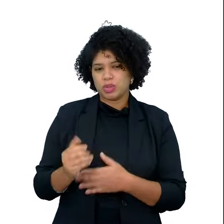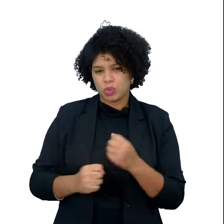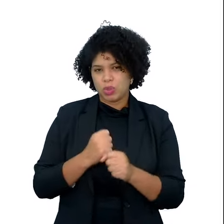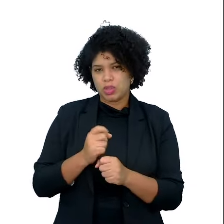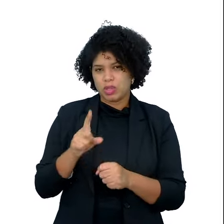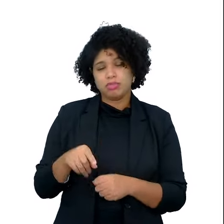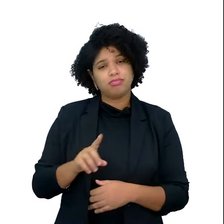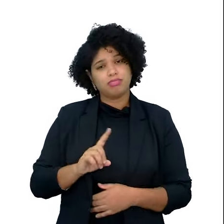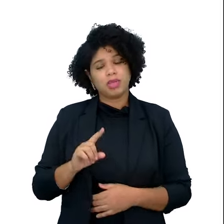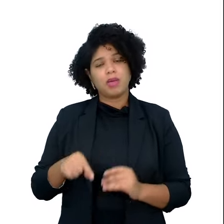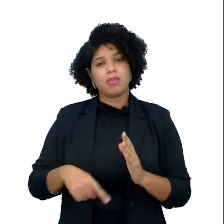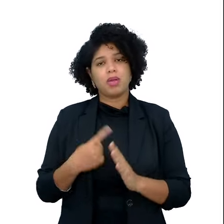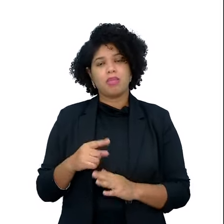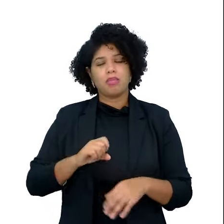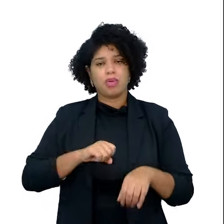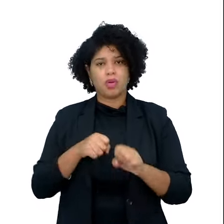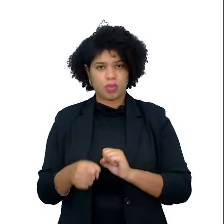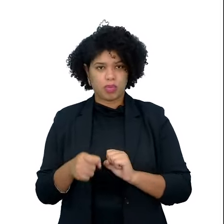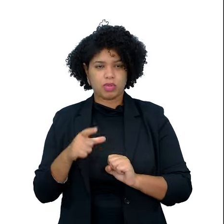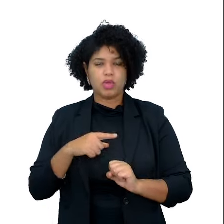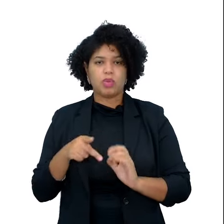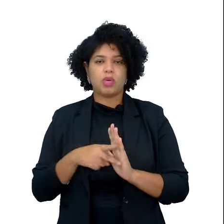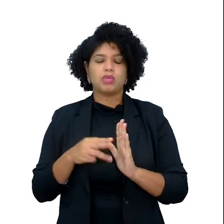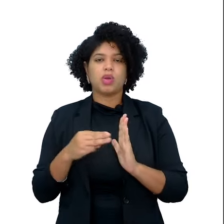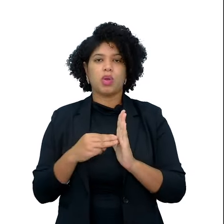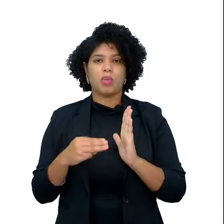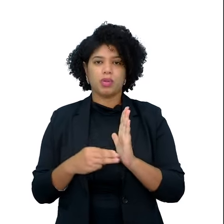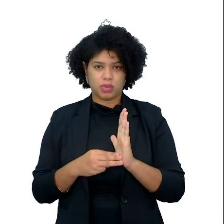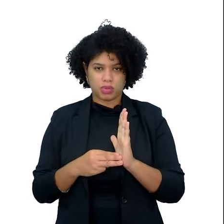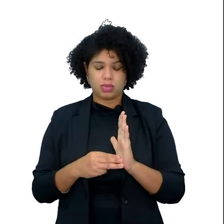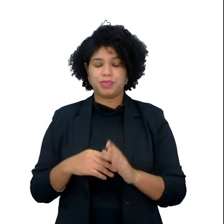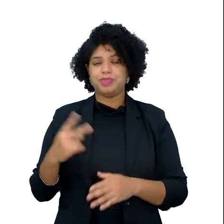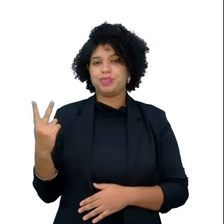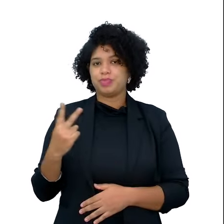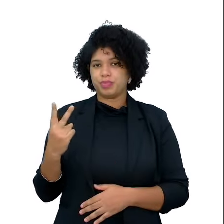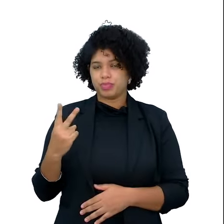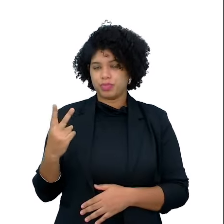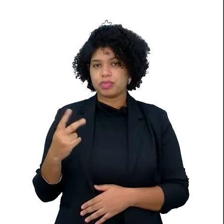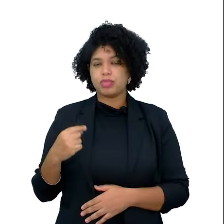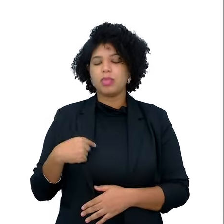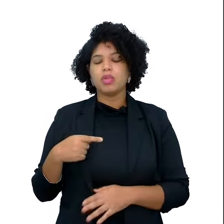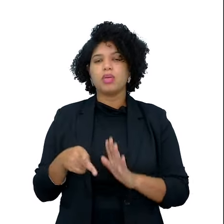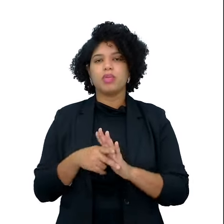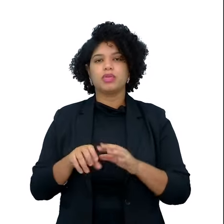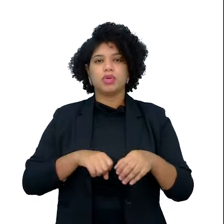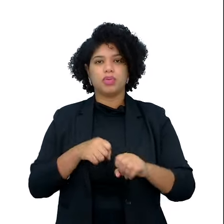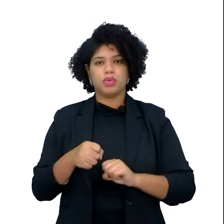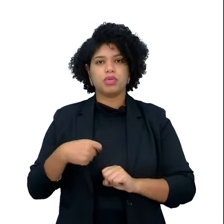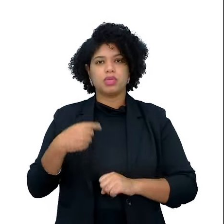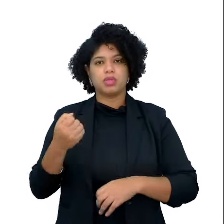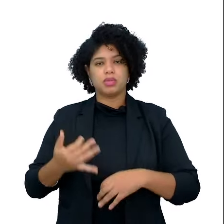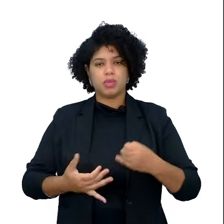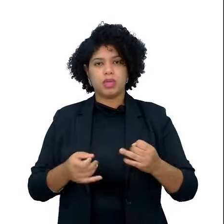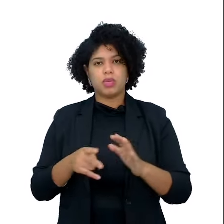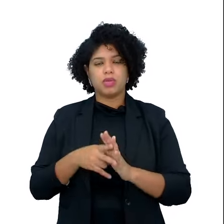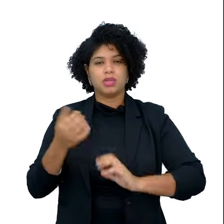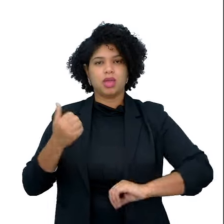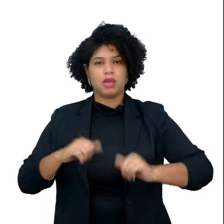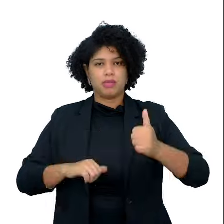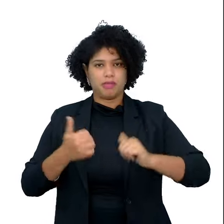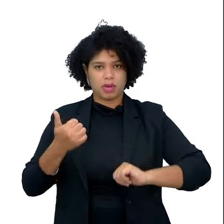aí, então, na primeira formação, a gente falou sobre metodologias, na segunda formação, a gente falou sobre a